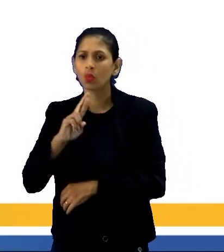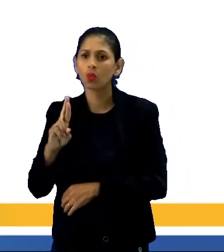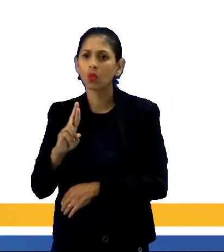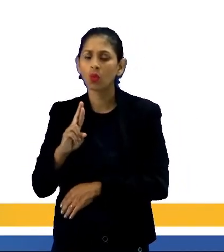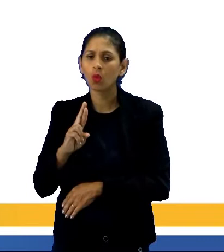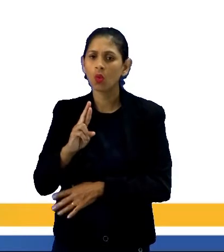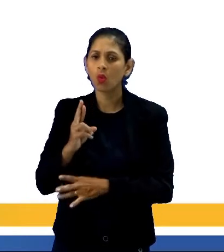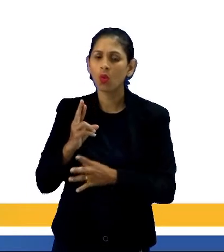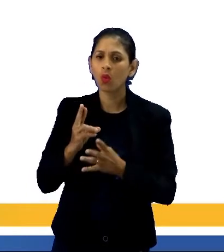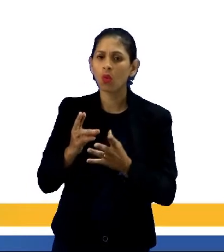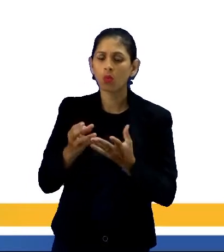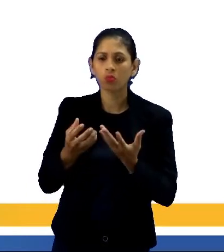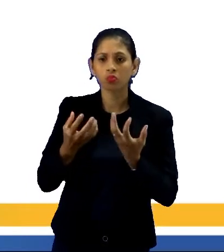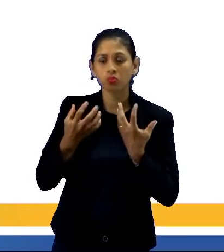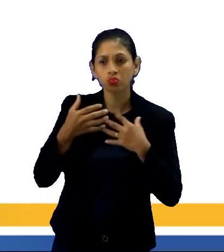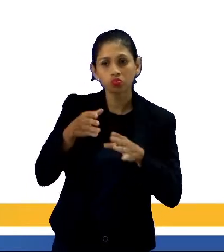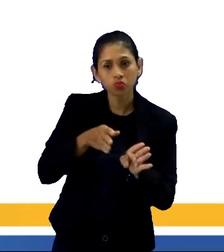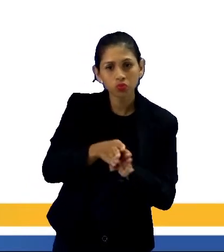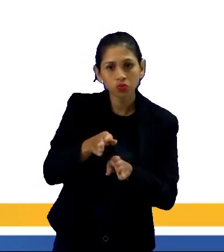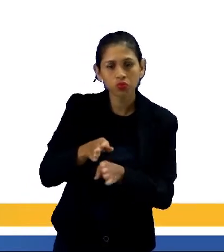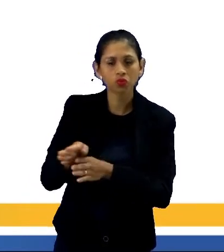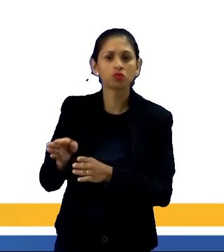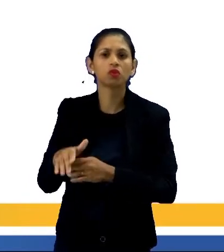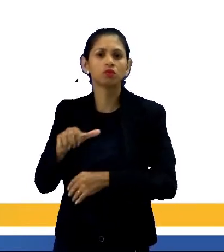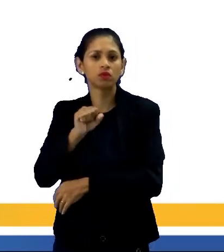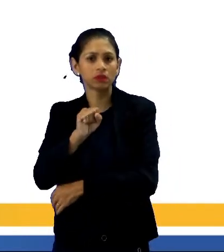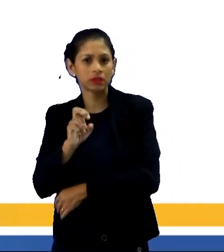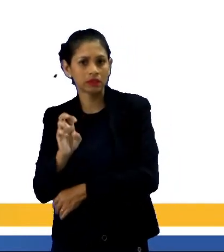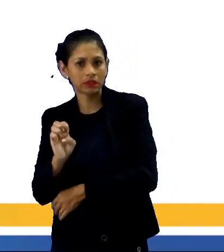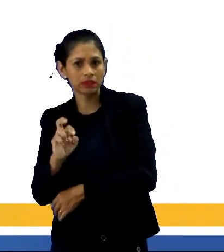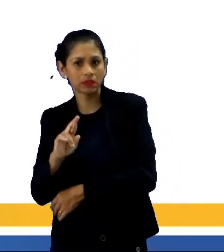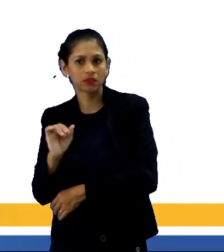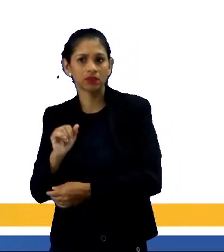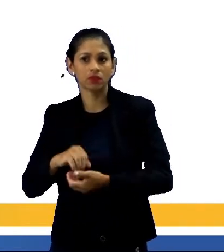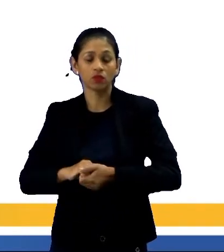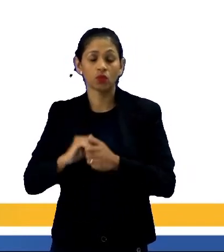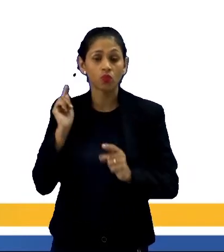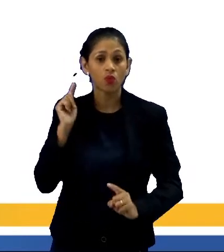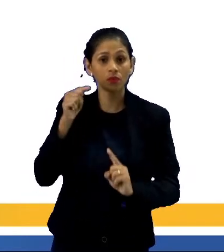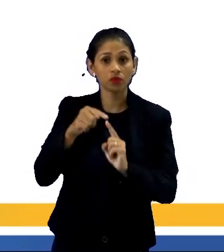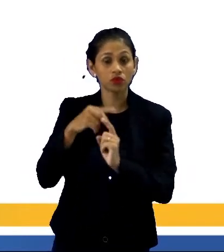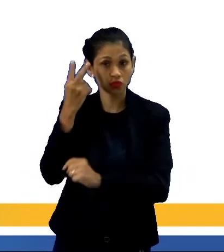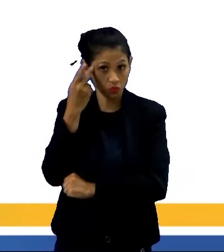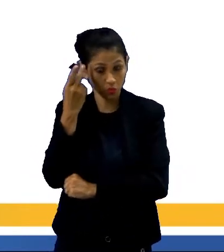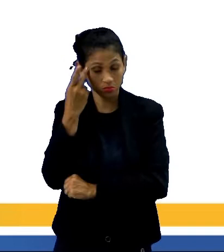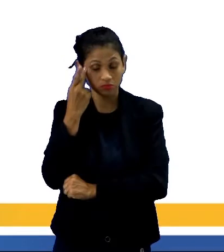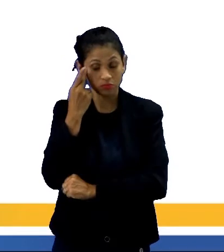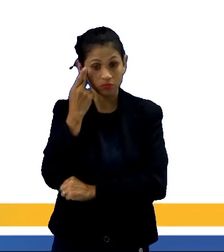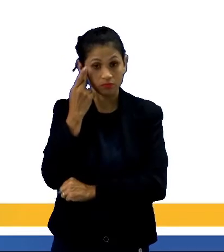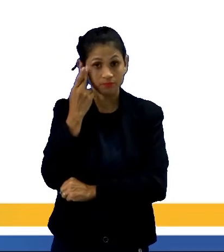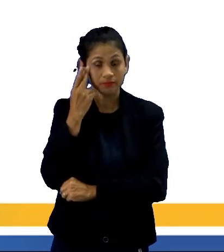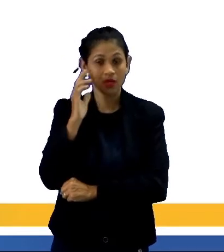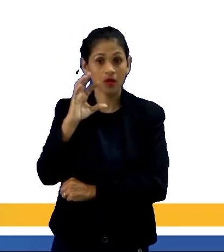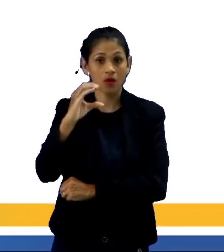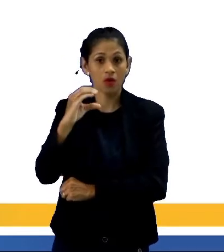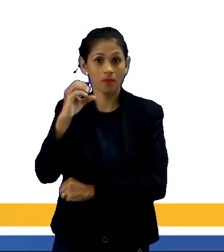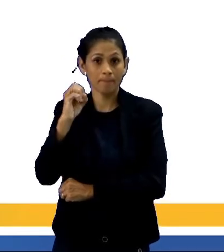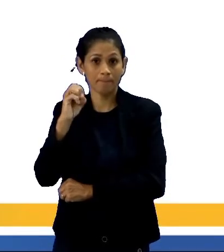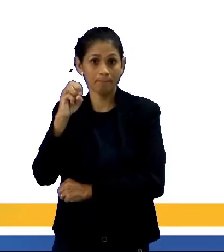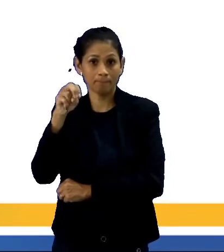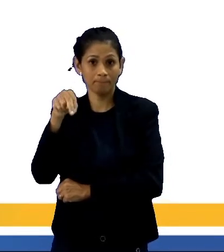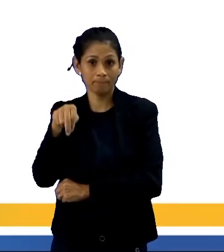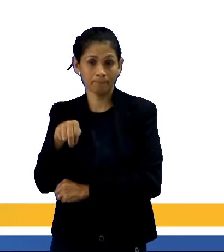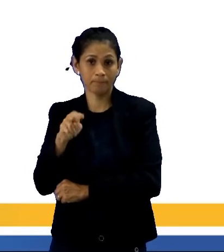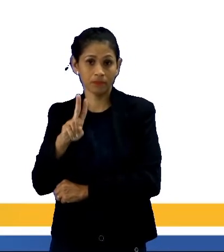todos terão em comum é o objetivo geral de convencer o leitor, seja para comprar algo, seja